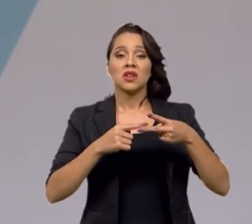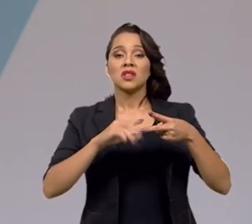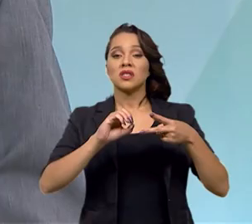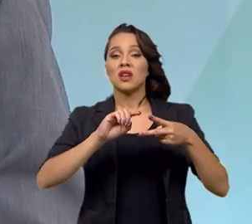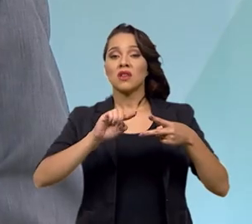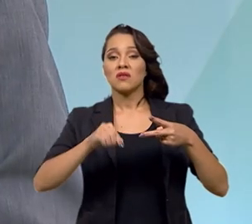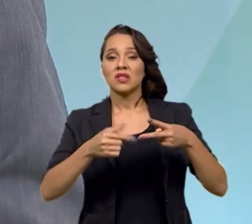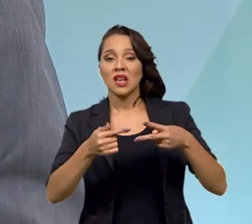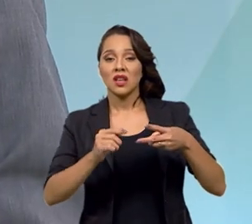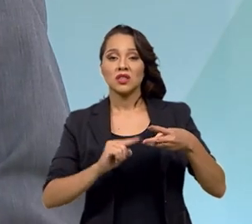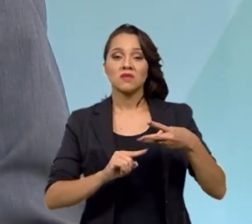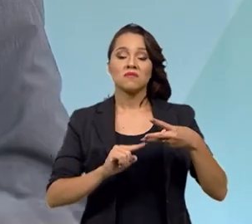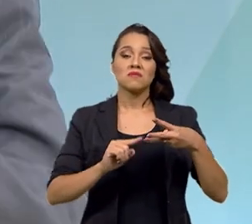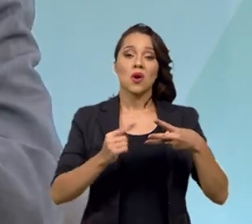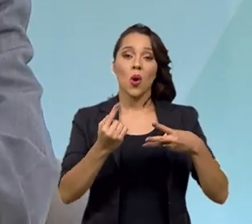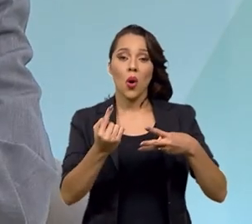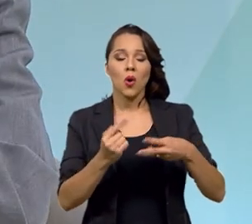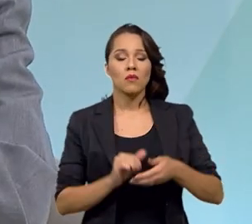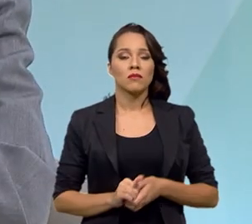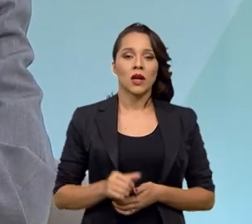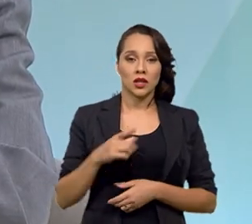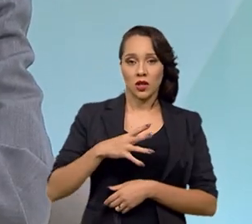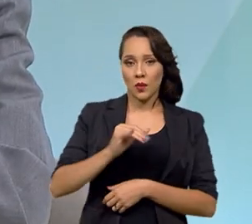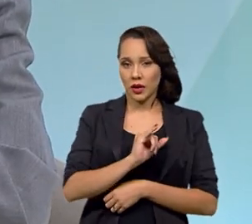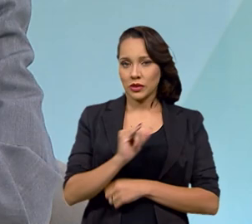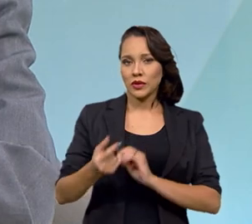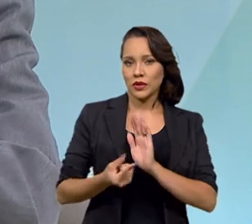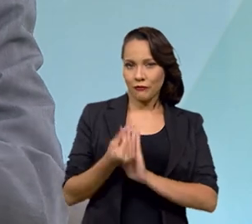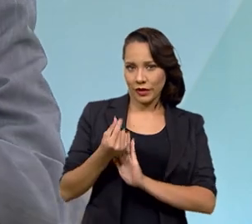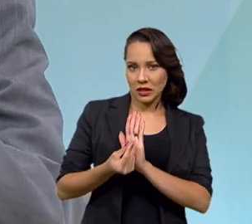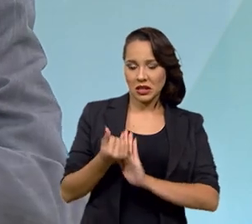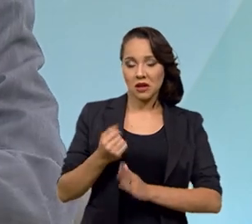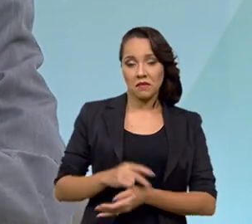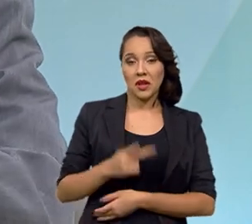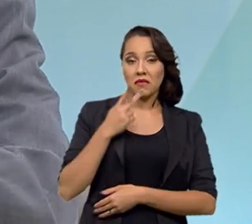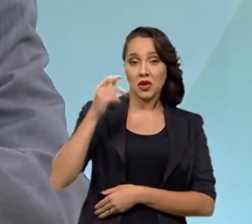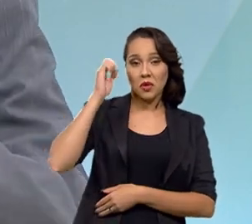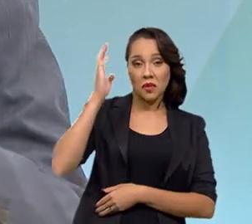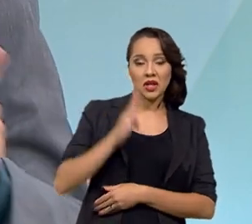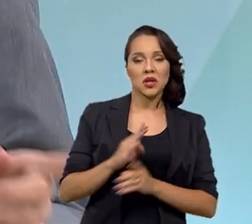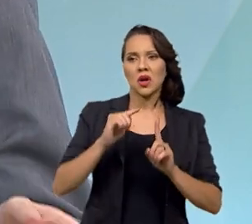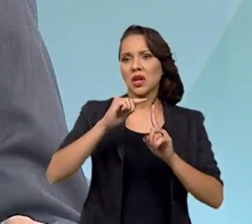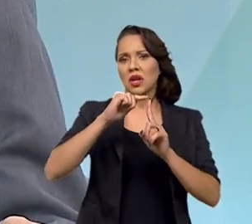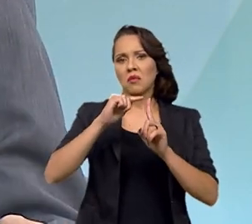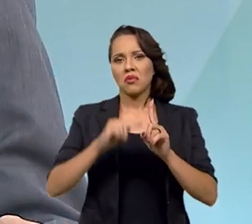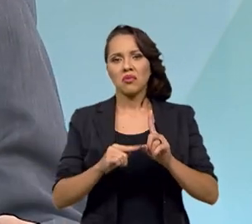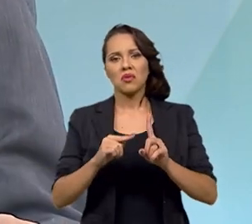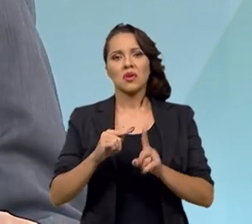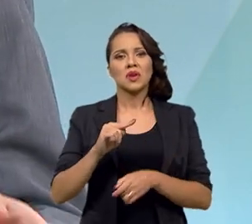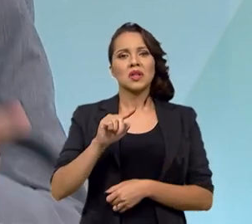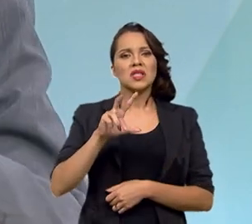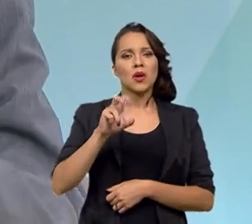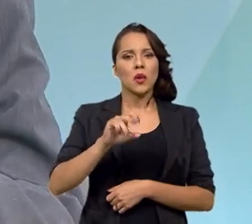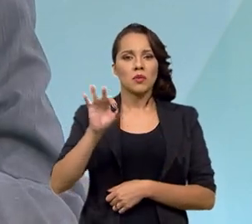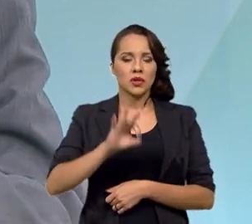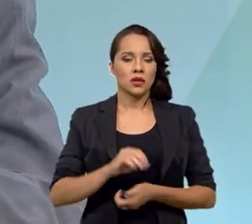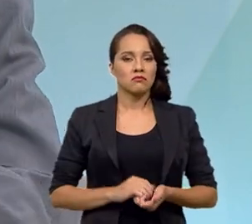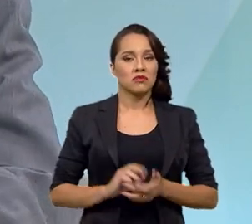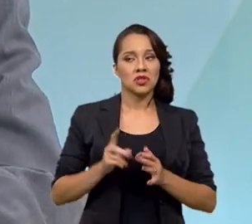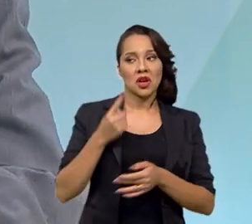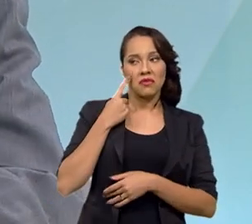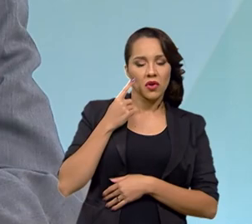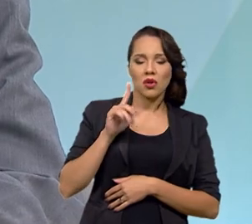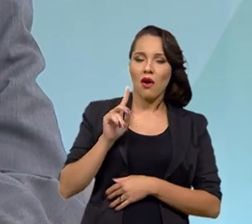em 07 depois em um tinha uma instituição financeira que tava dizendo que o Brasil é cai e-mail por cento já